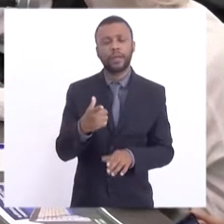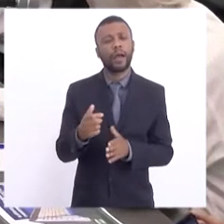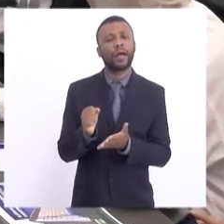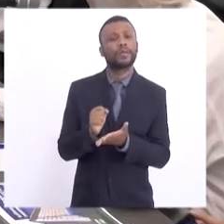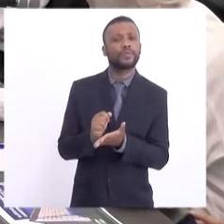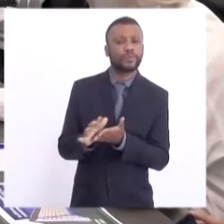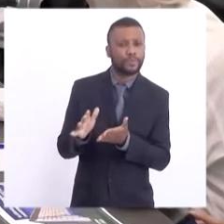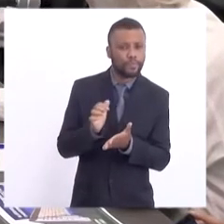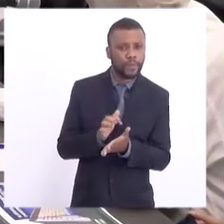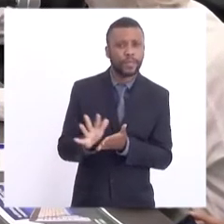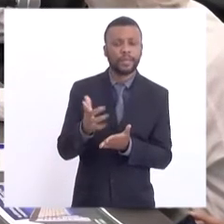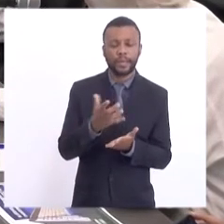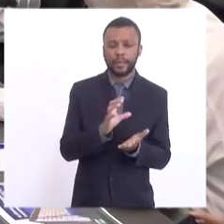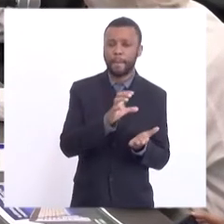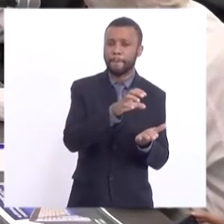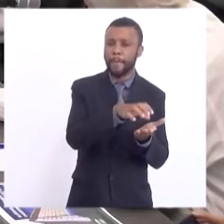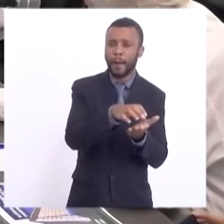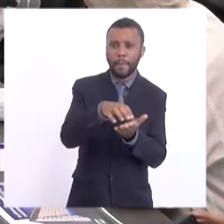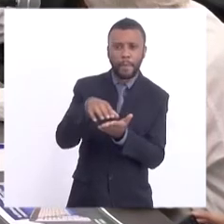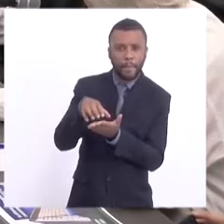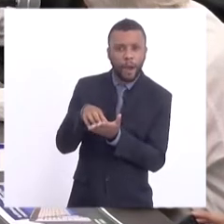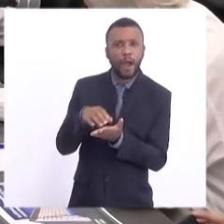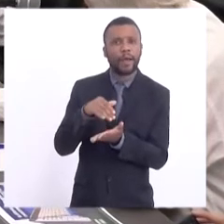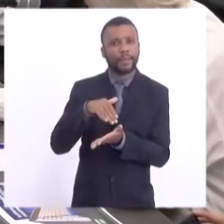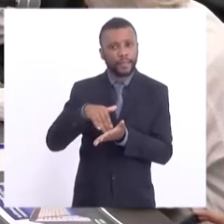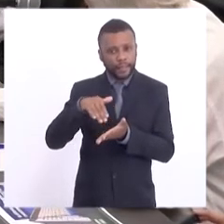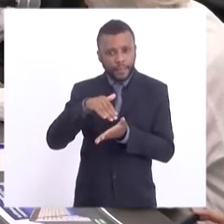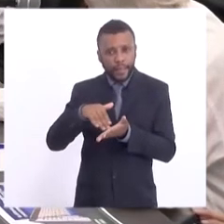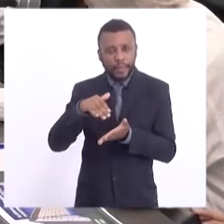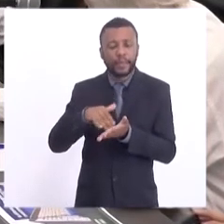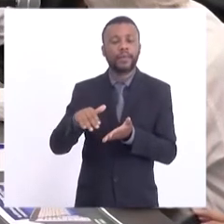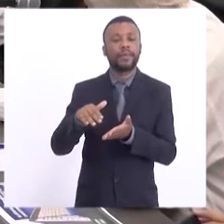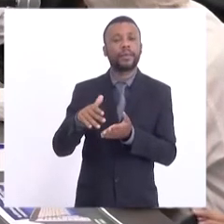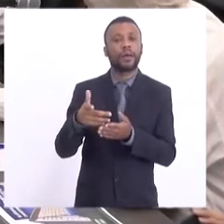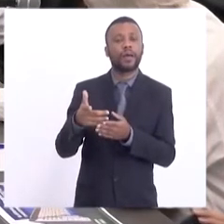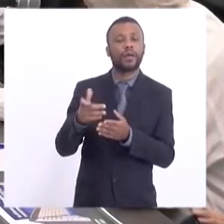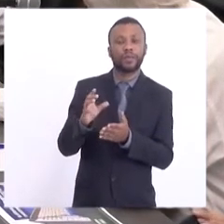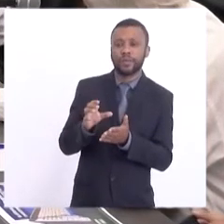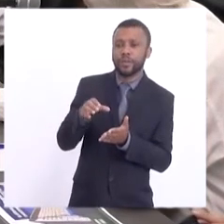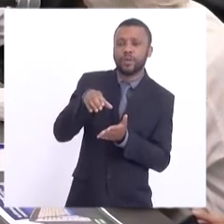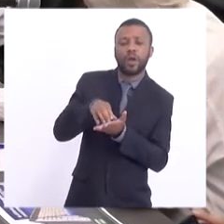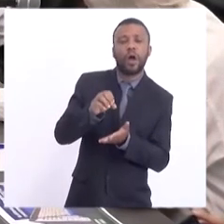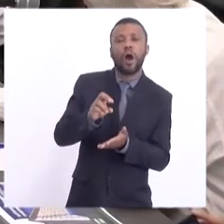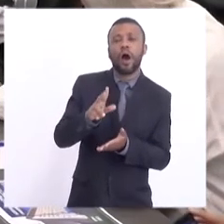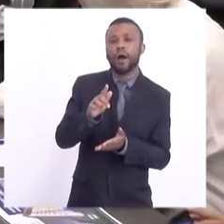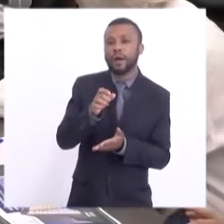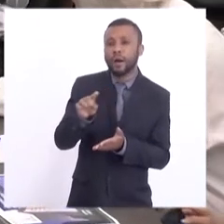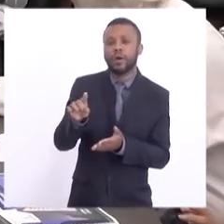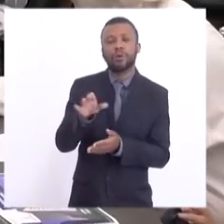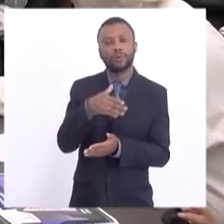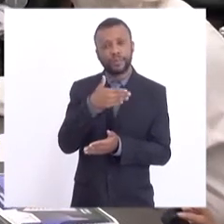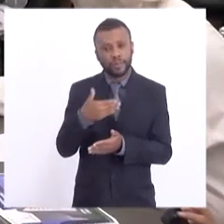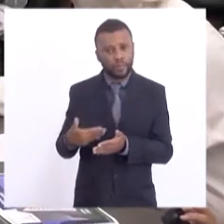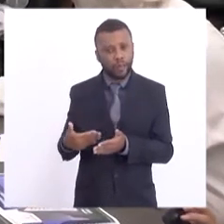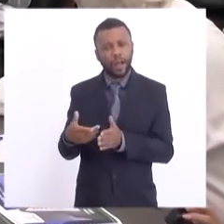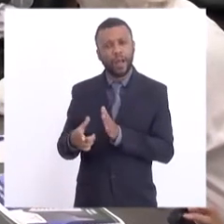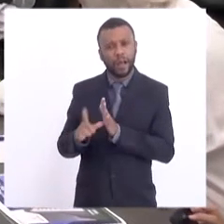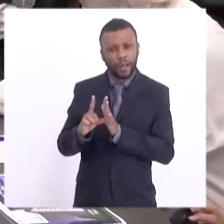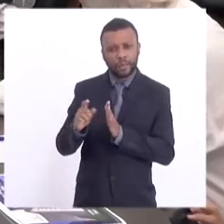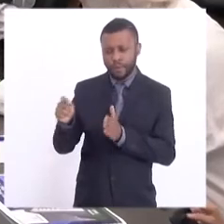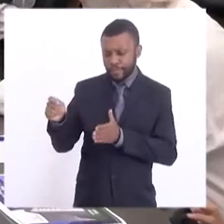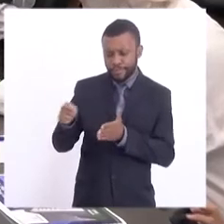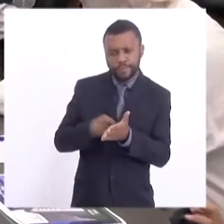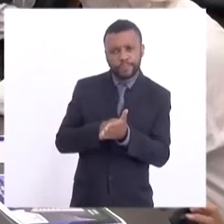despesas que essas unidades setoriais que essa secretarias em vez do órgão estaduais pretendem fazer alisantes são são